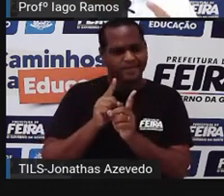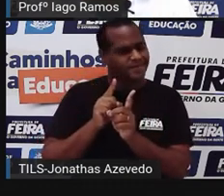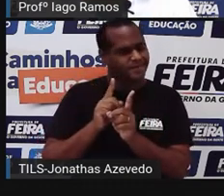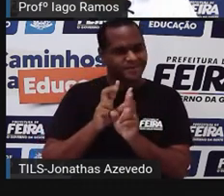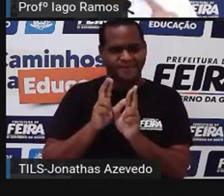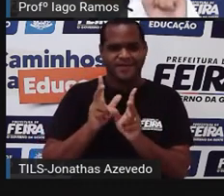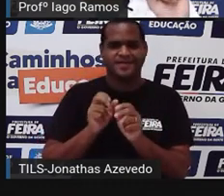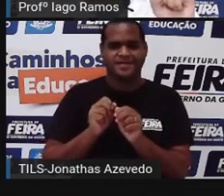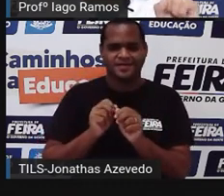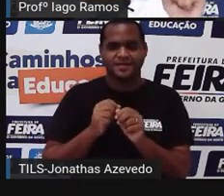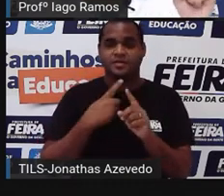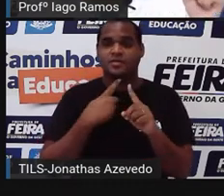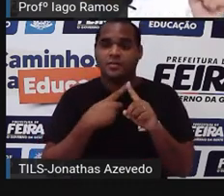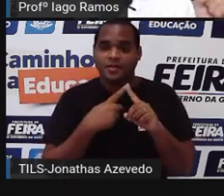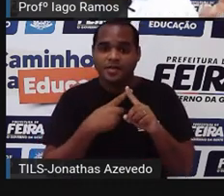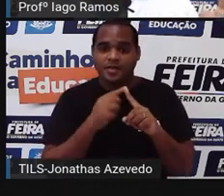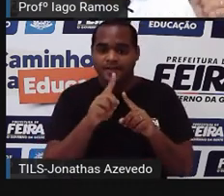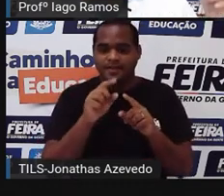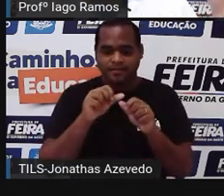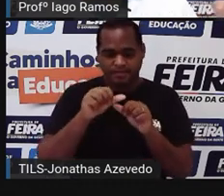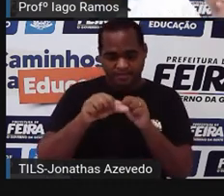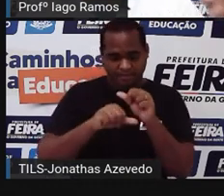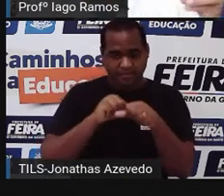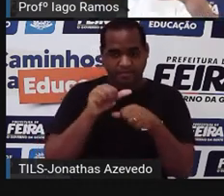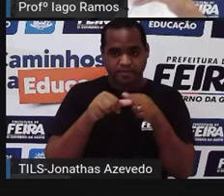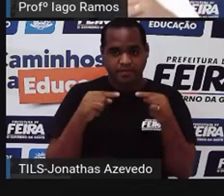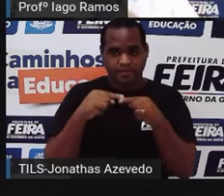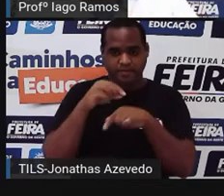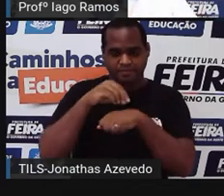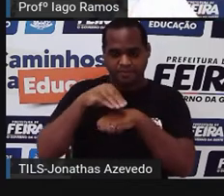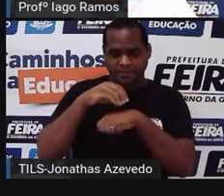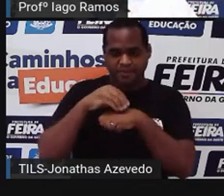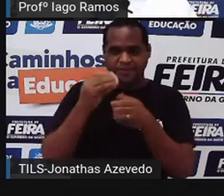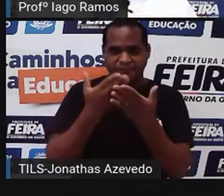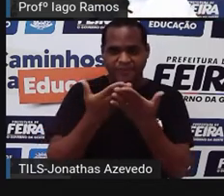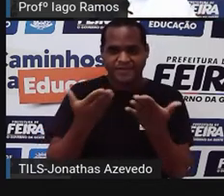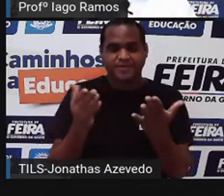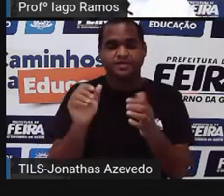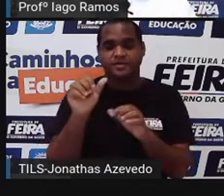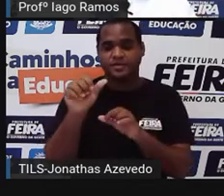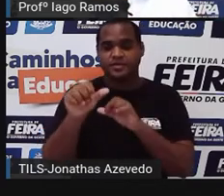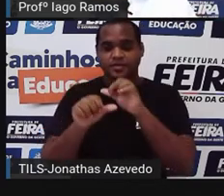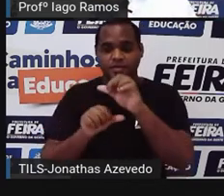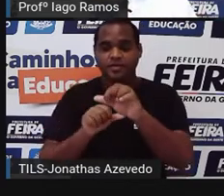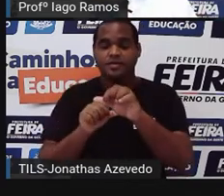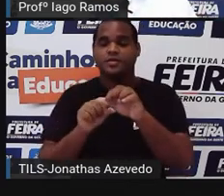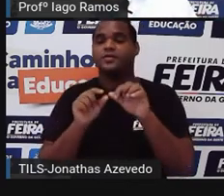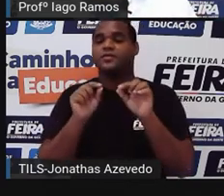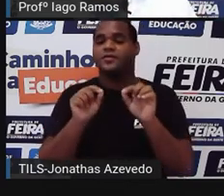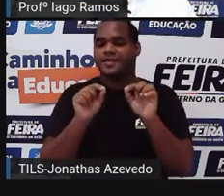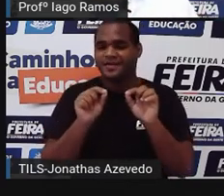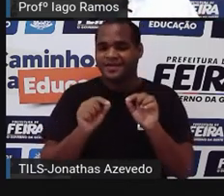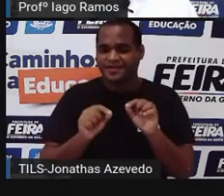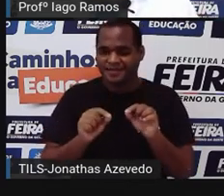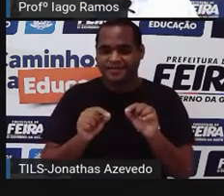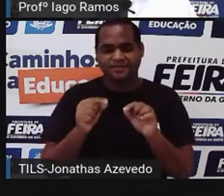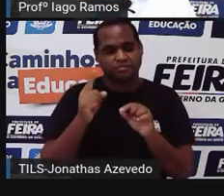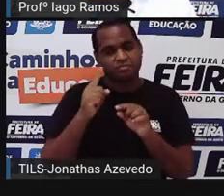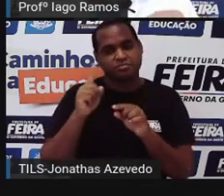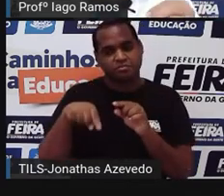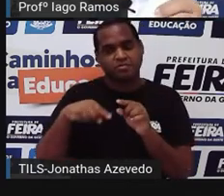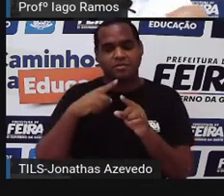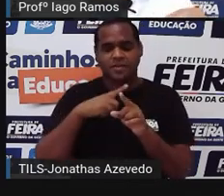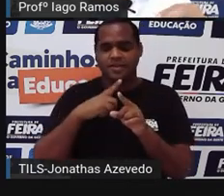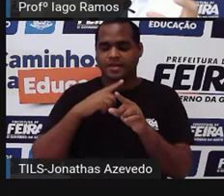porque a transformação que eu tô trazendo para cá é uma transformação que as